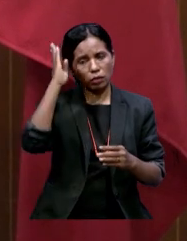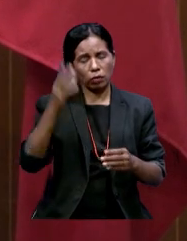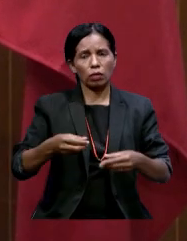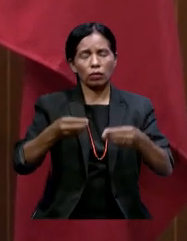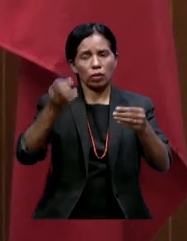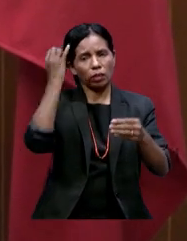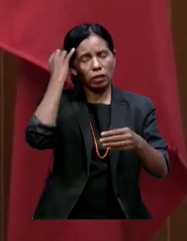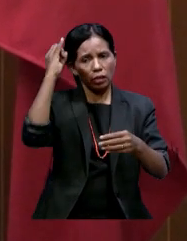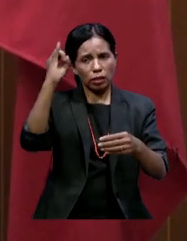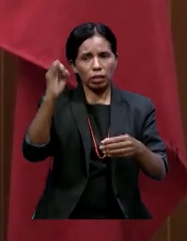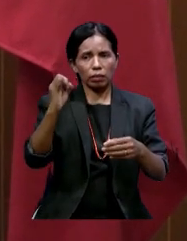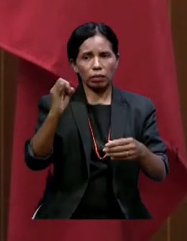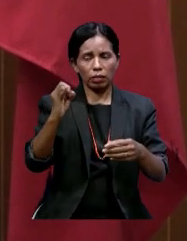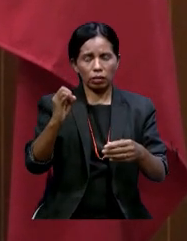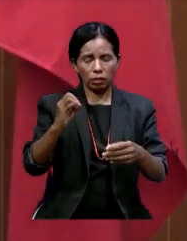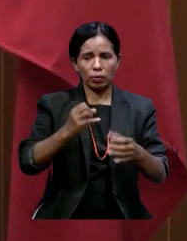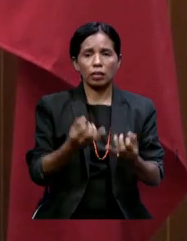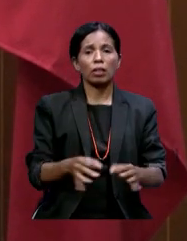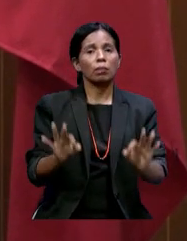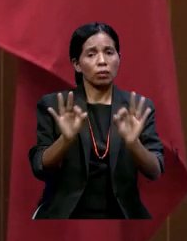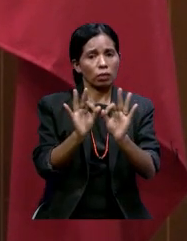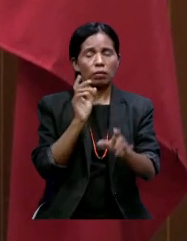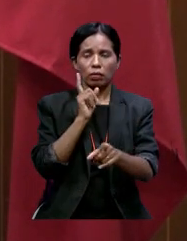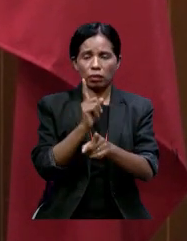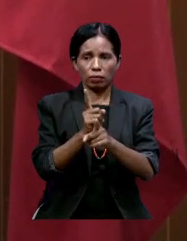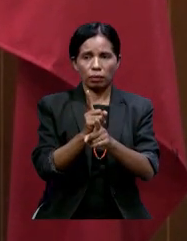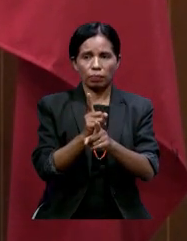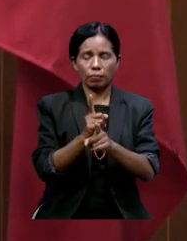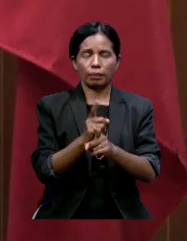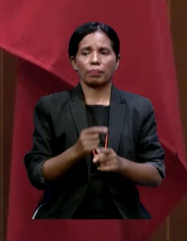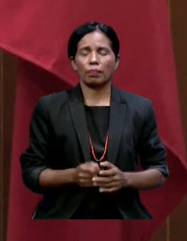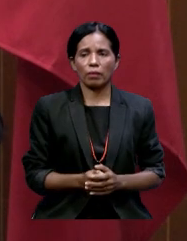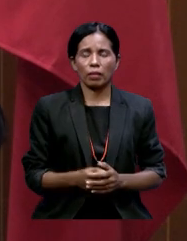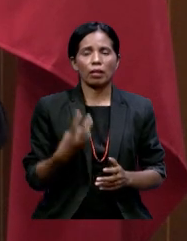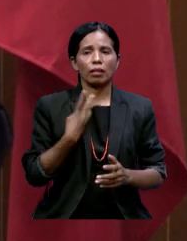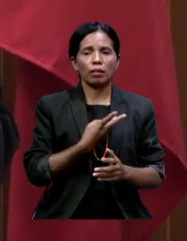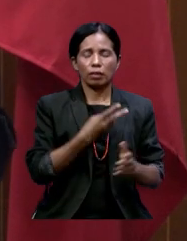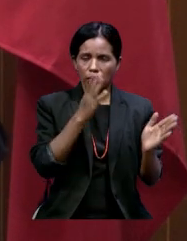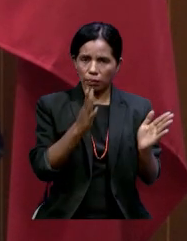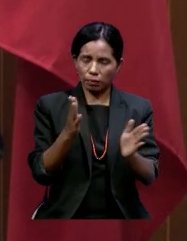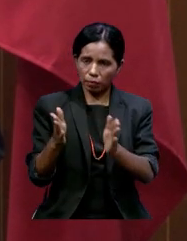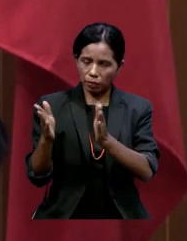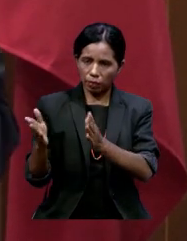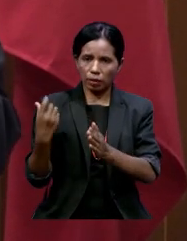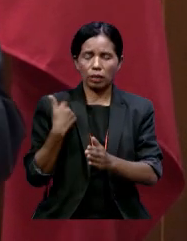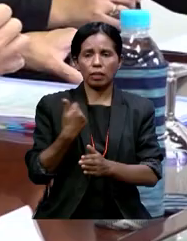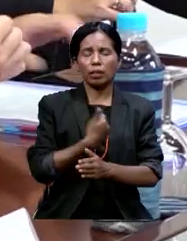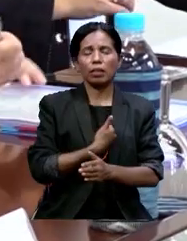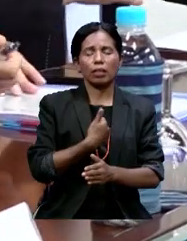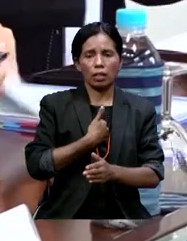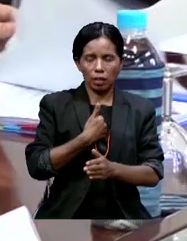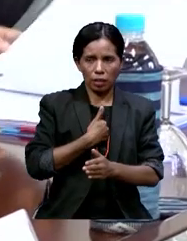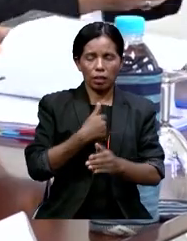nebe importante breves a tu e te prepara e de nean rasi por de